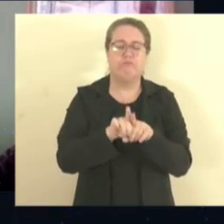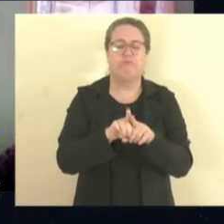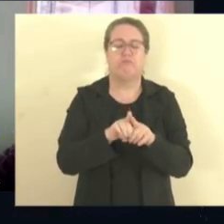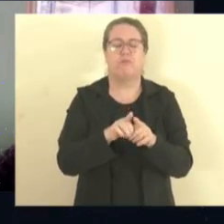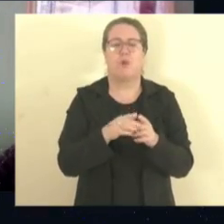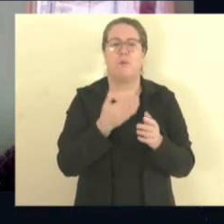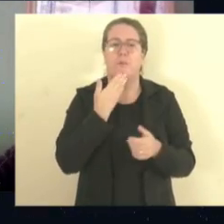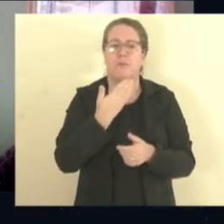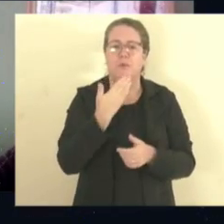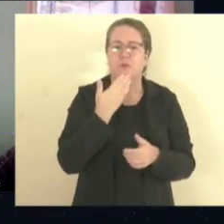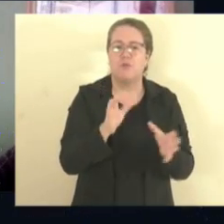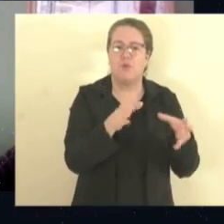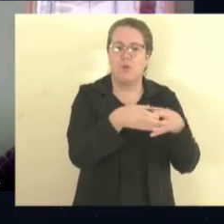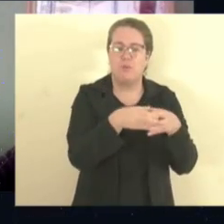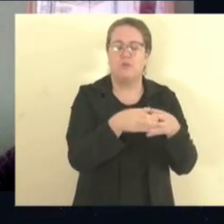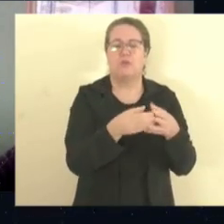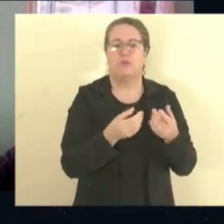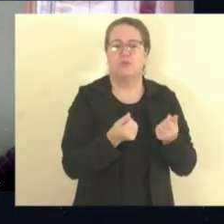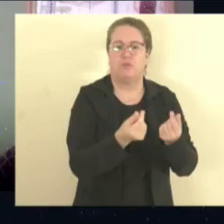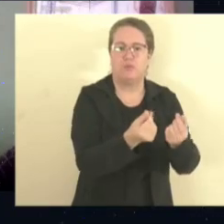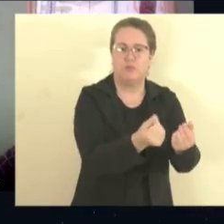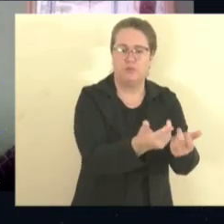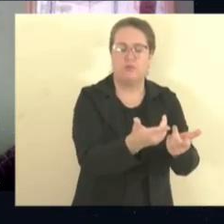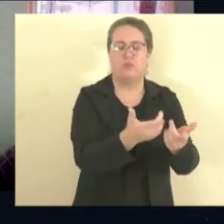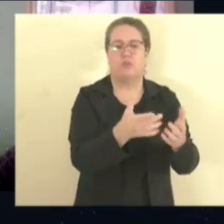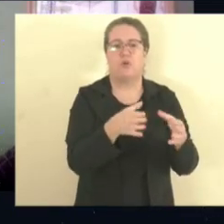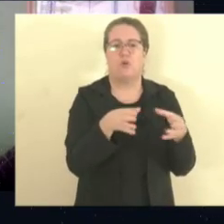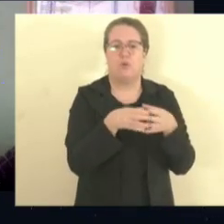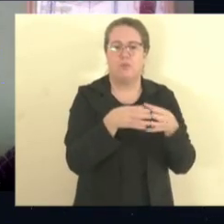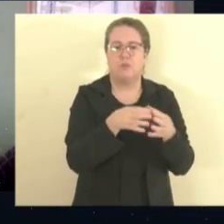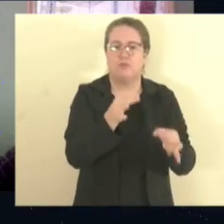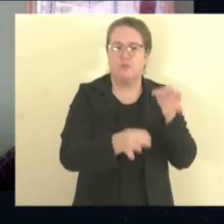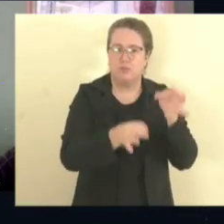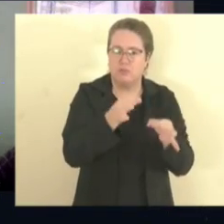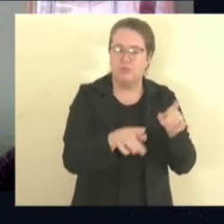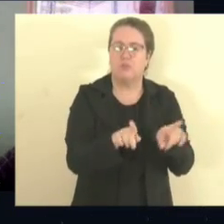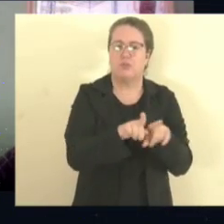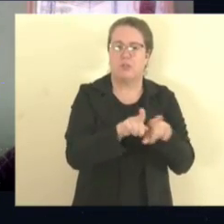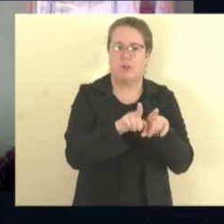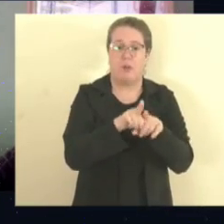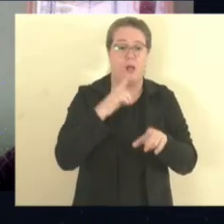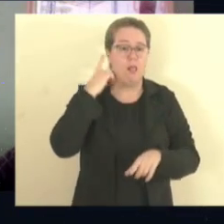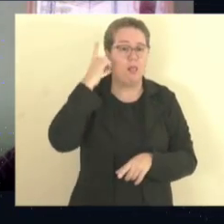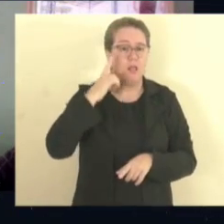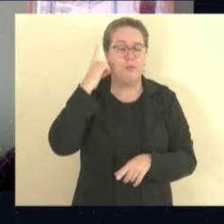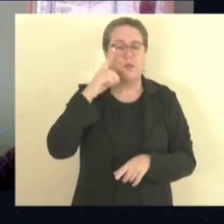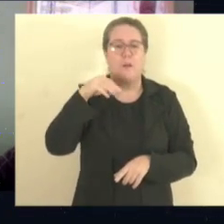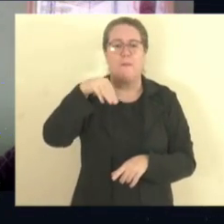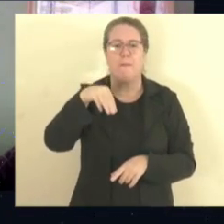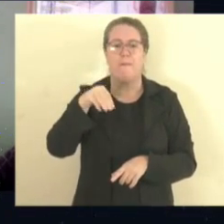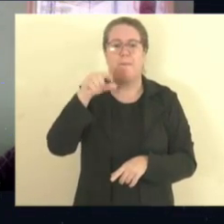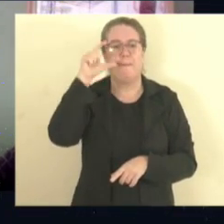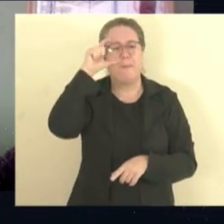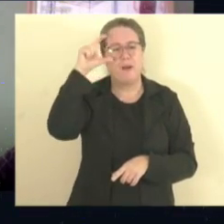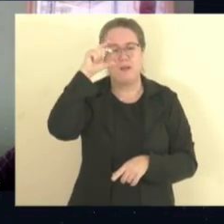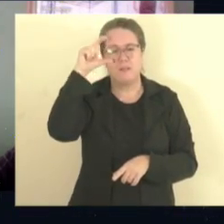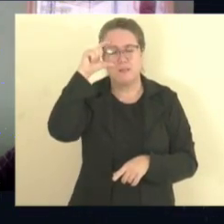de Justiça e Finanças em caráter reunido e designo o deputado Mazinho dos Anjos para presidir e relatar.